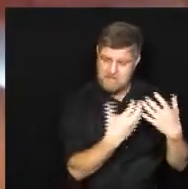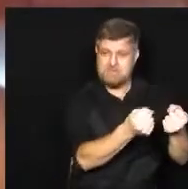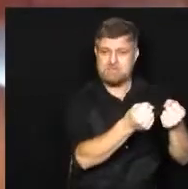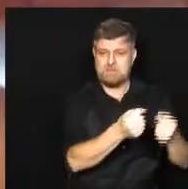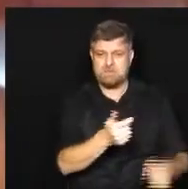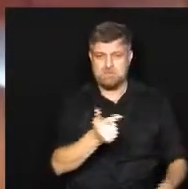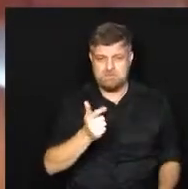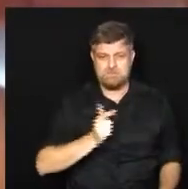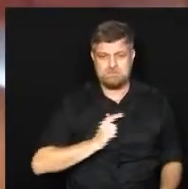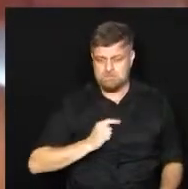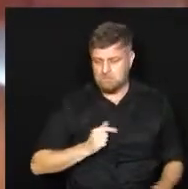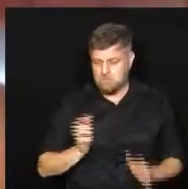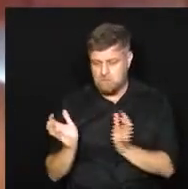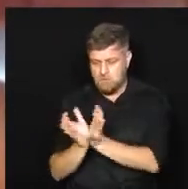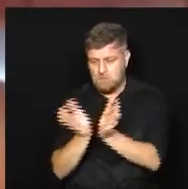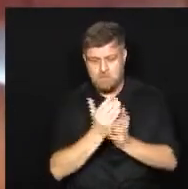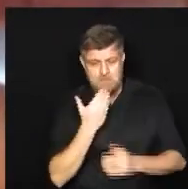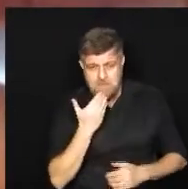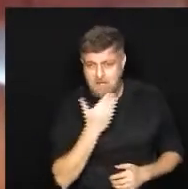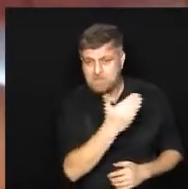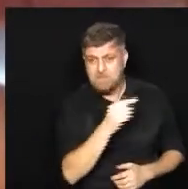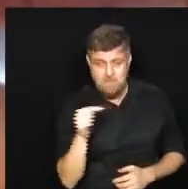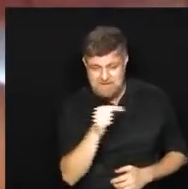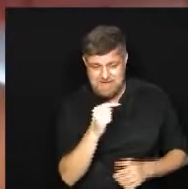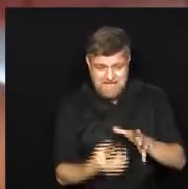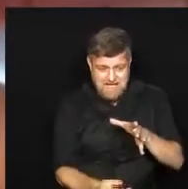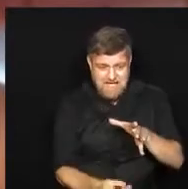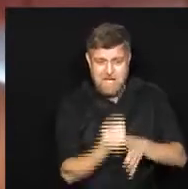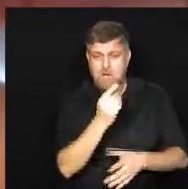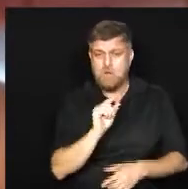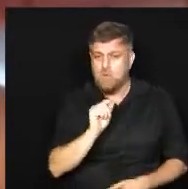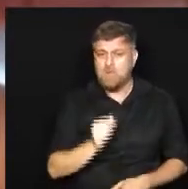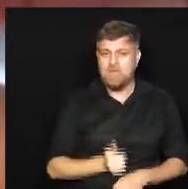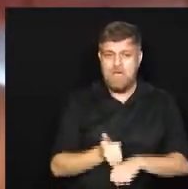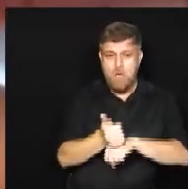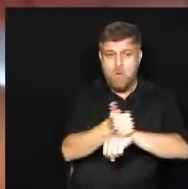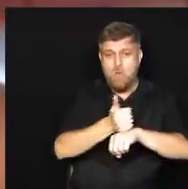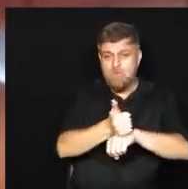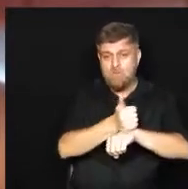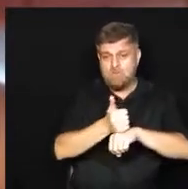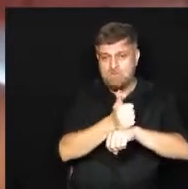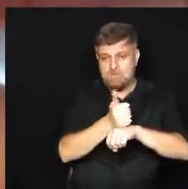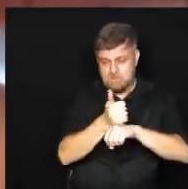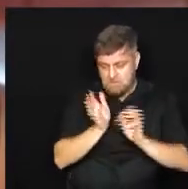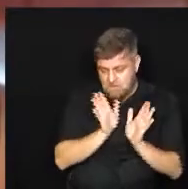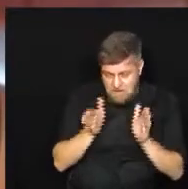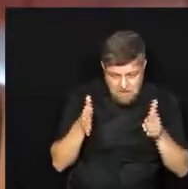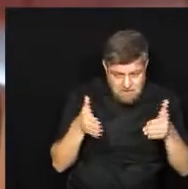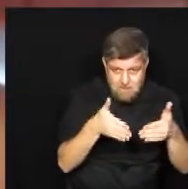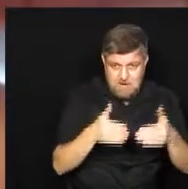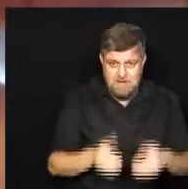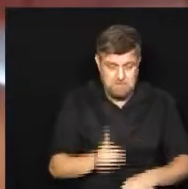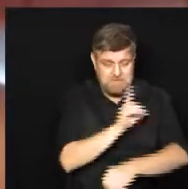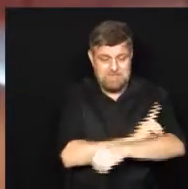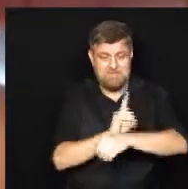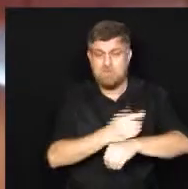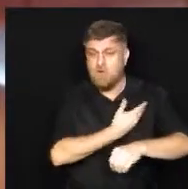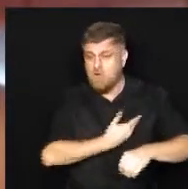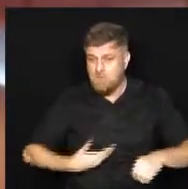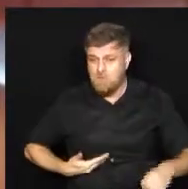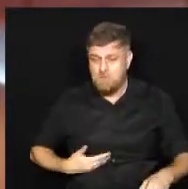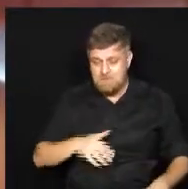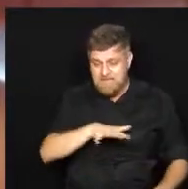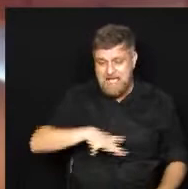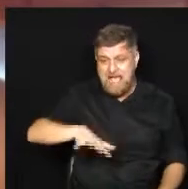pedido, atendeu o pedido dos movimentos e criou, então, um cargo vocacionado de defensor público para a região